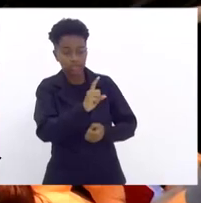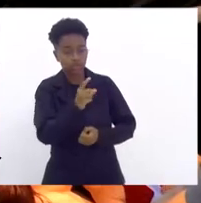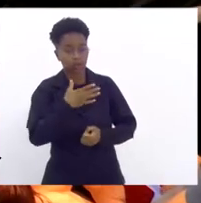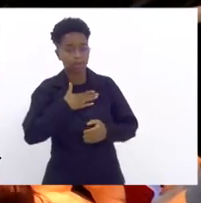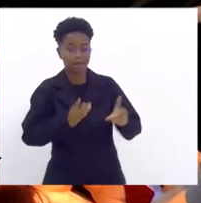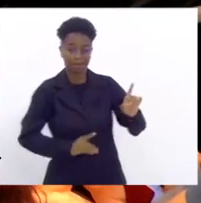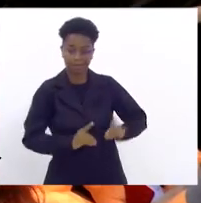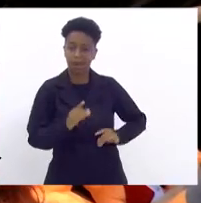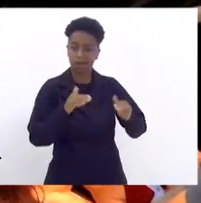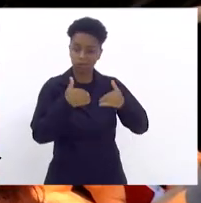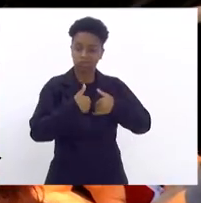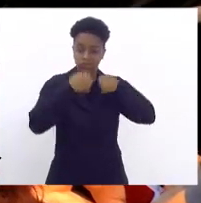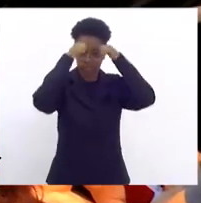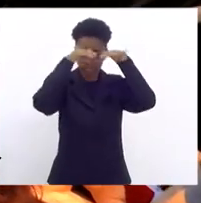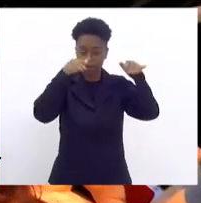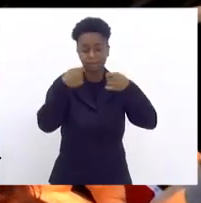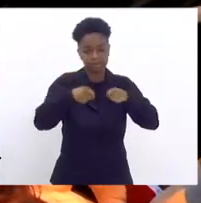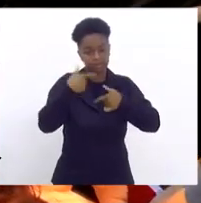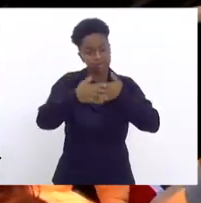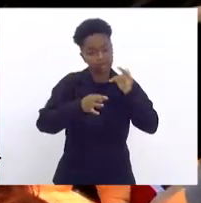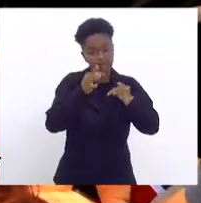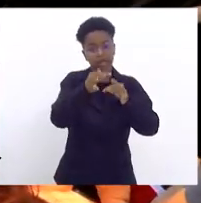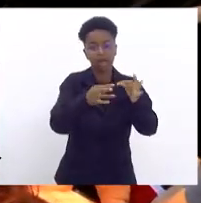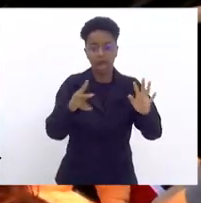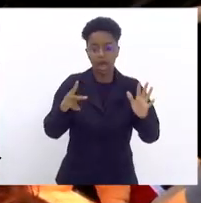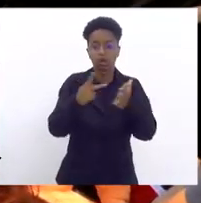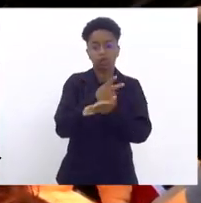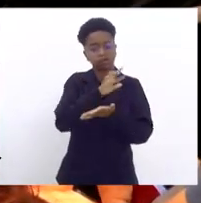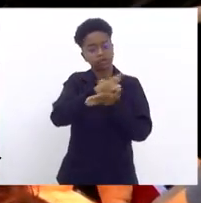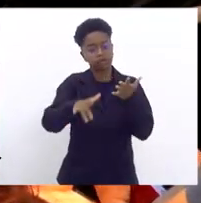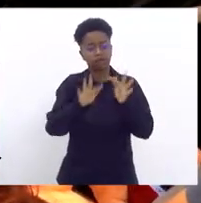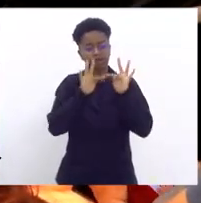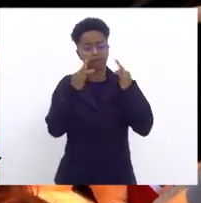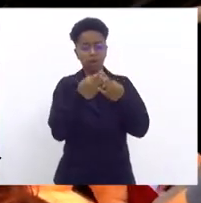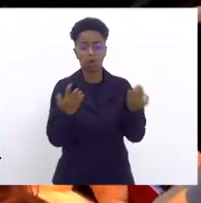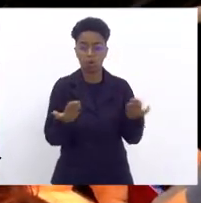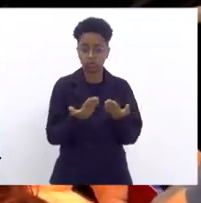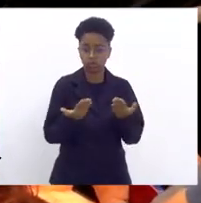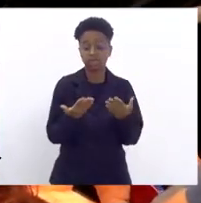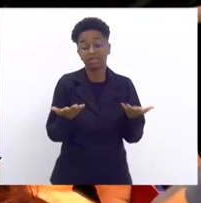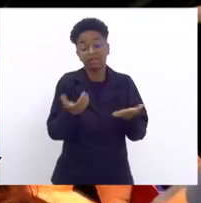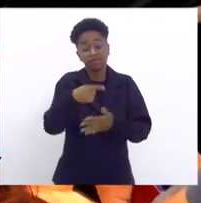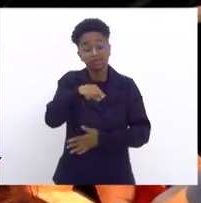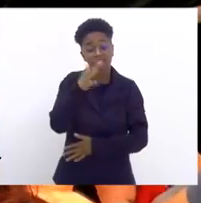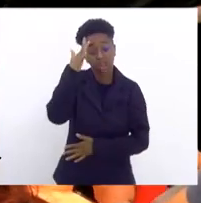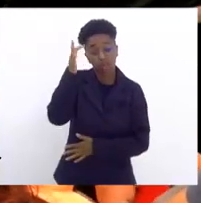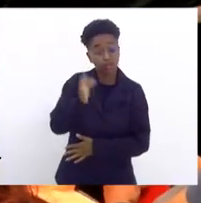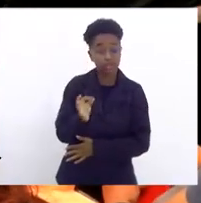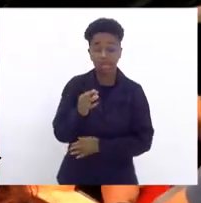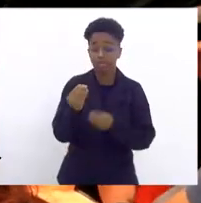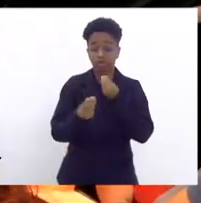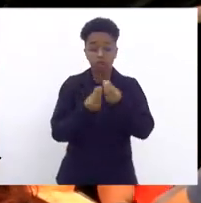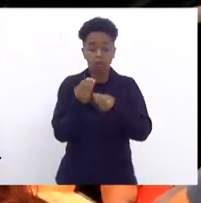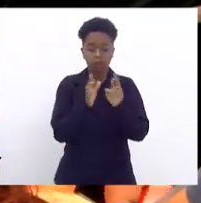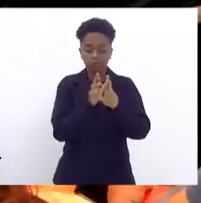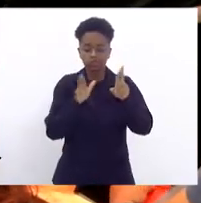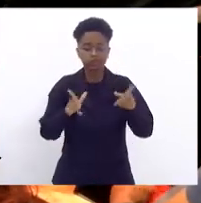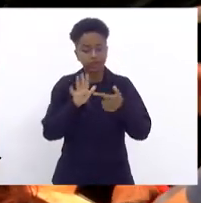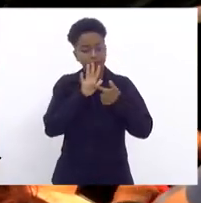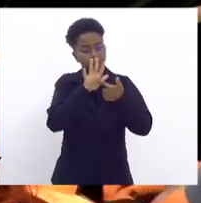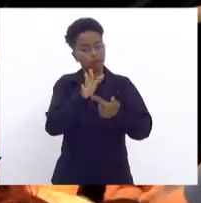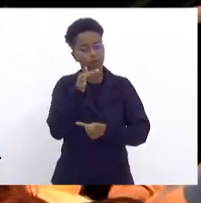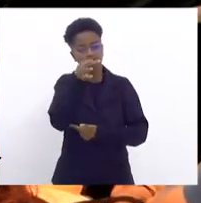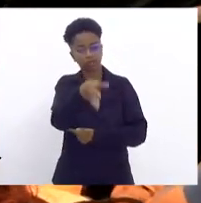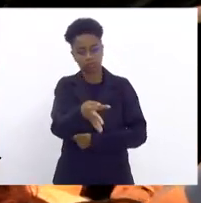precisava de ajuda de tratamento que acontece com muitos Pais hoje em dia e vocês não entendem a diferença que isso vai fazer